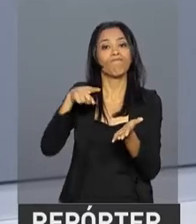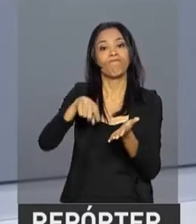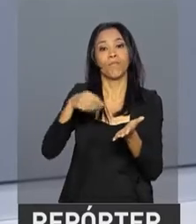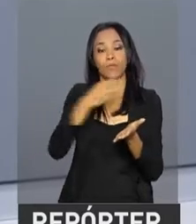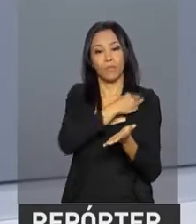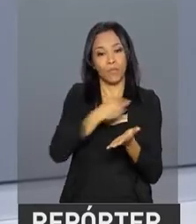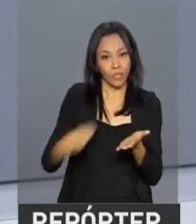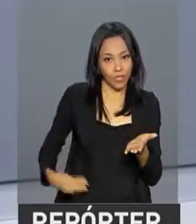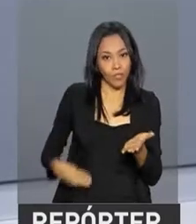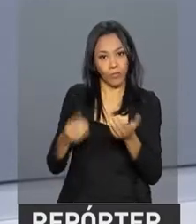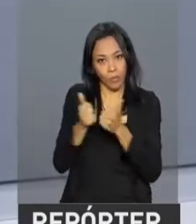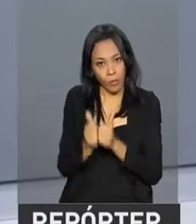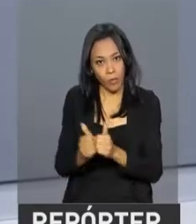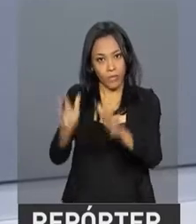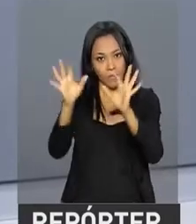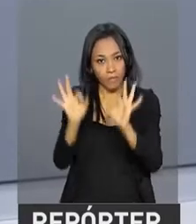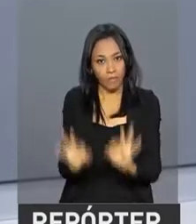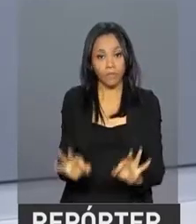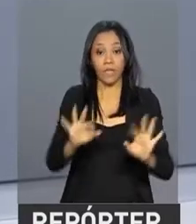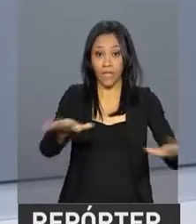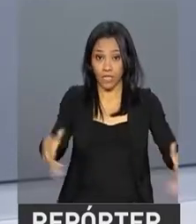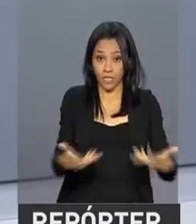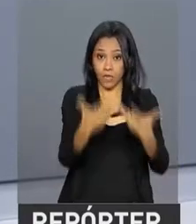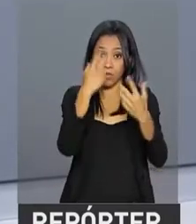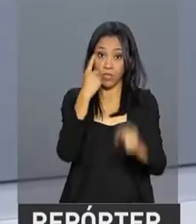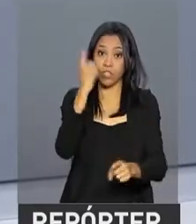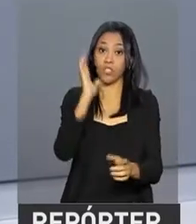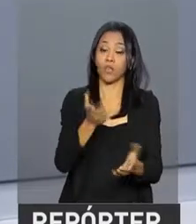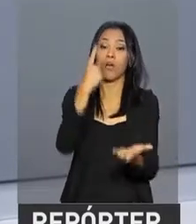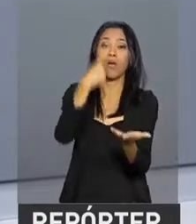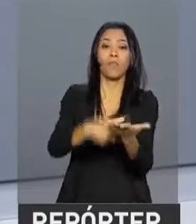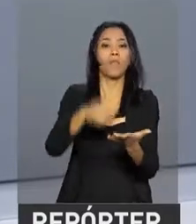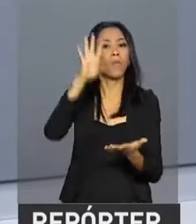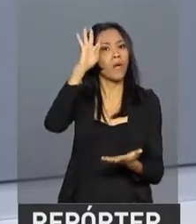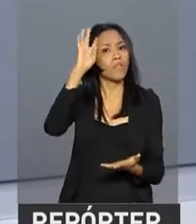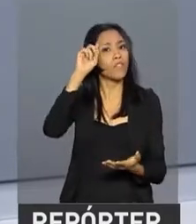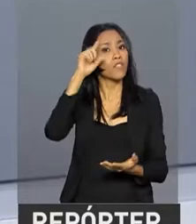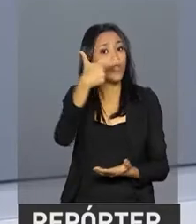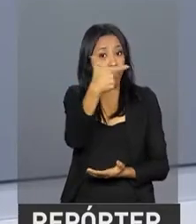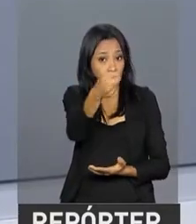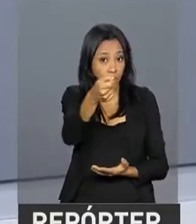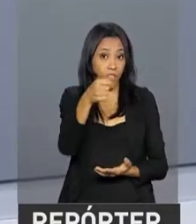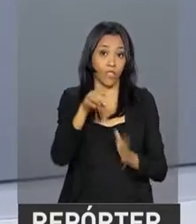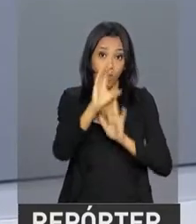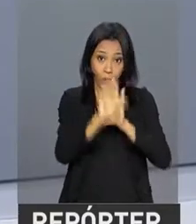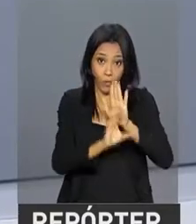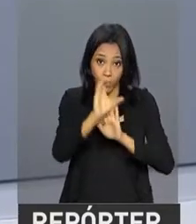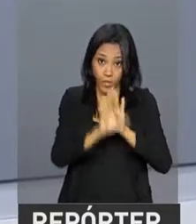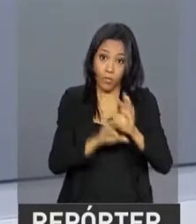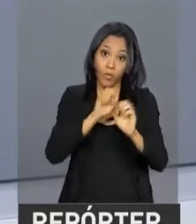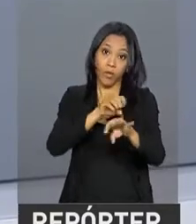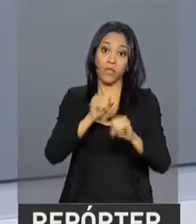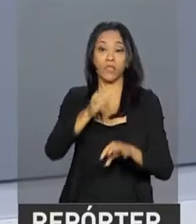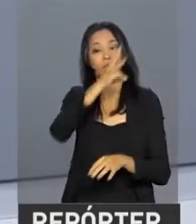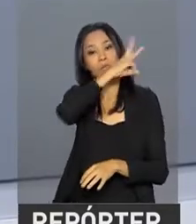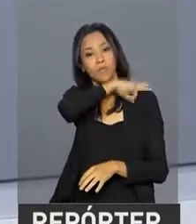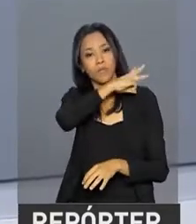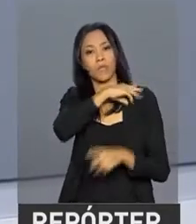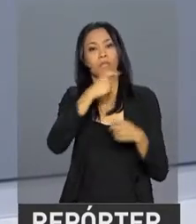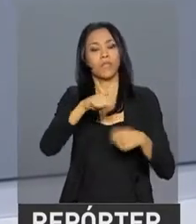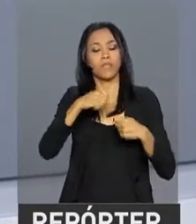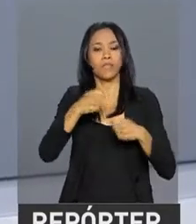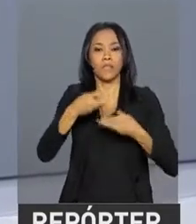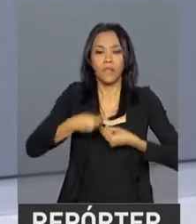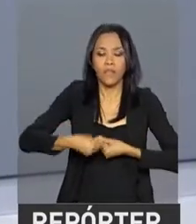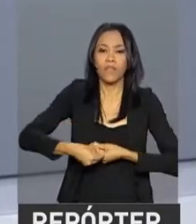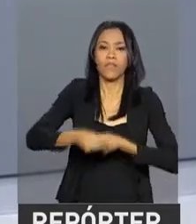para entrar em vigor. A cerimônia está marcada para quarta-feira, dia 20. A base curricular para o ensino médio deve ser enviada pelo Ministério